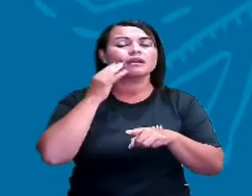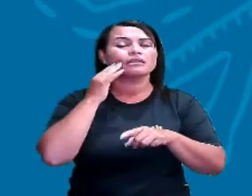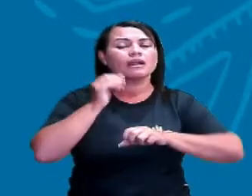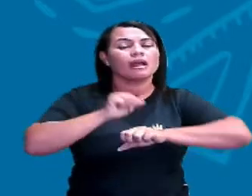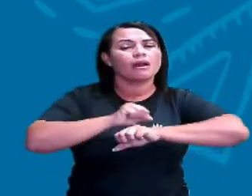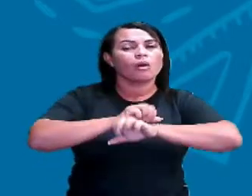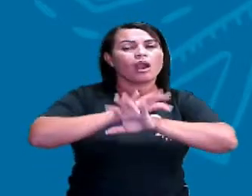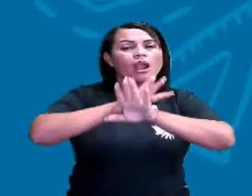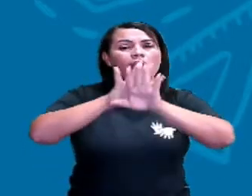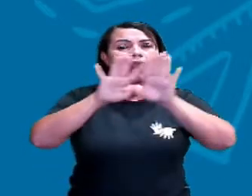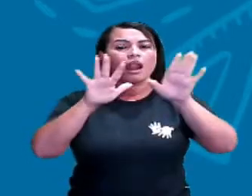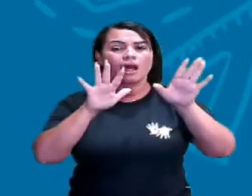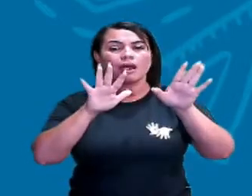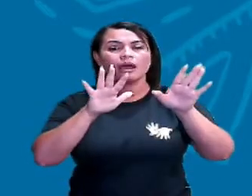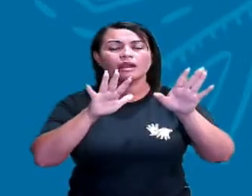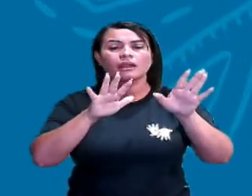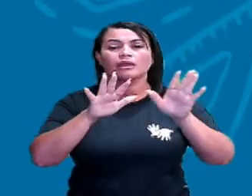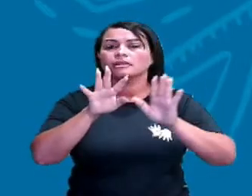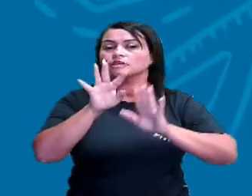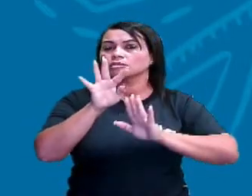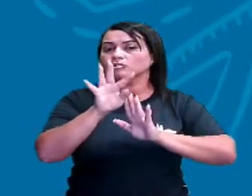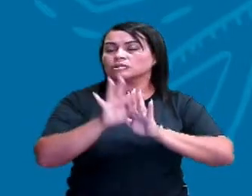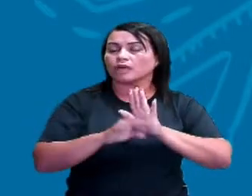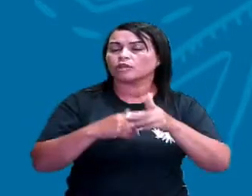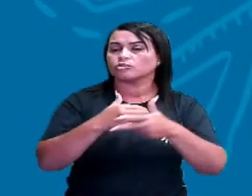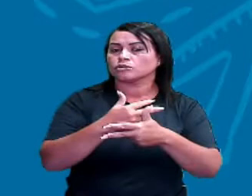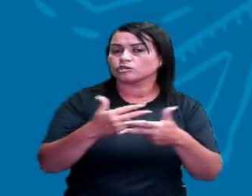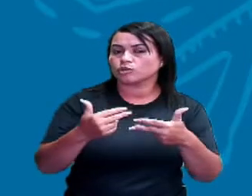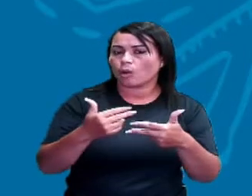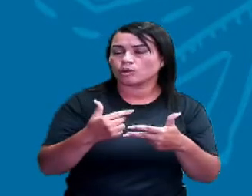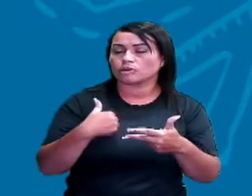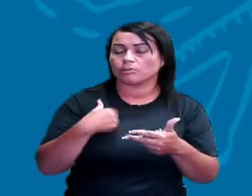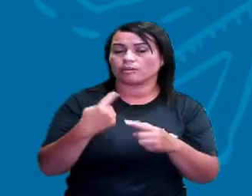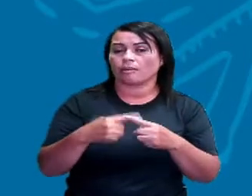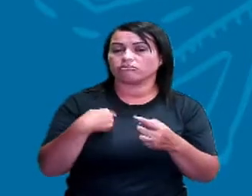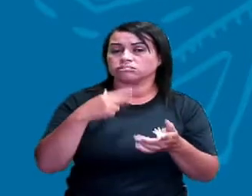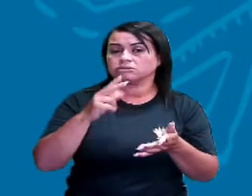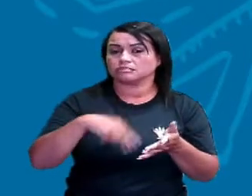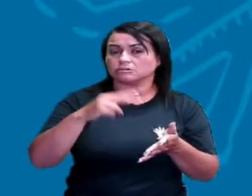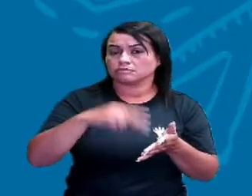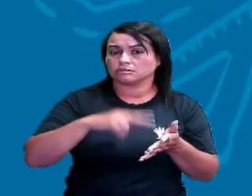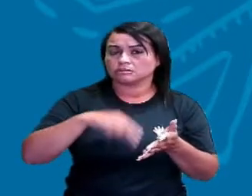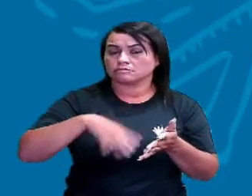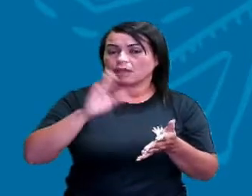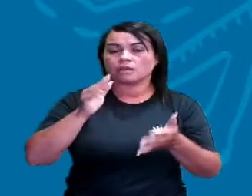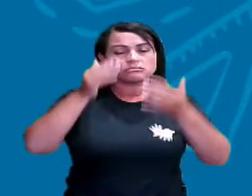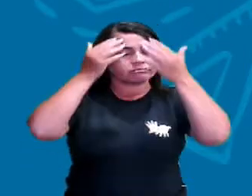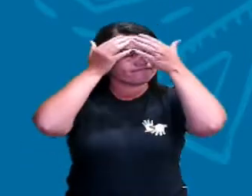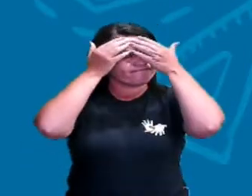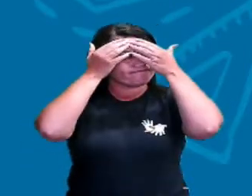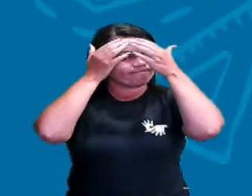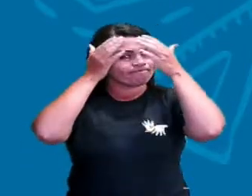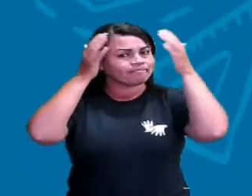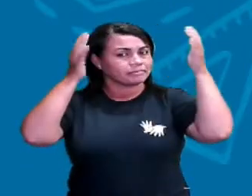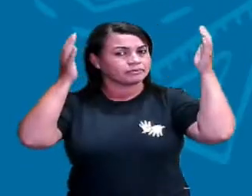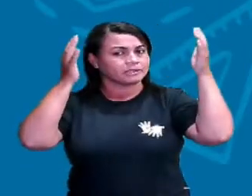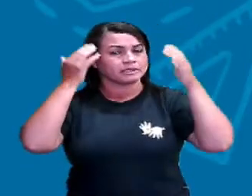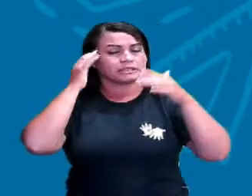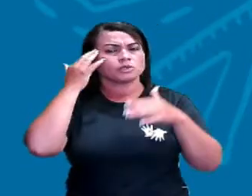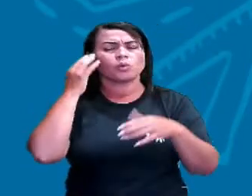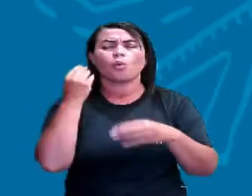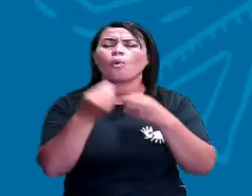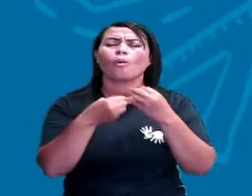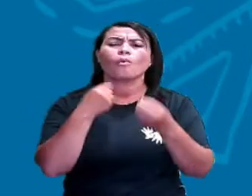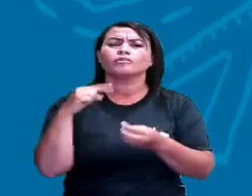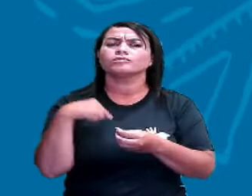dos fatos. Então, quando eu leio bastante, eu acabo conseguindo entender melhor o que eu estou lendo, né? Como é que a